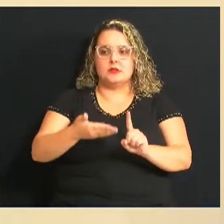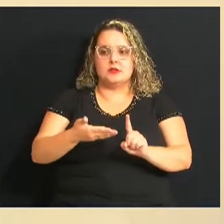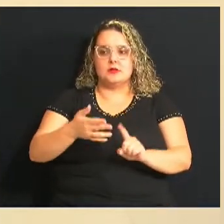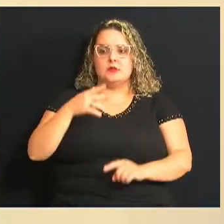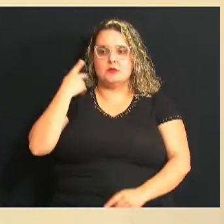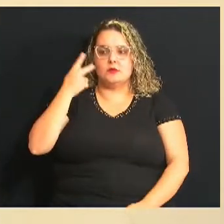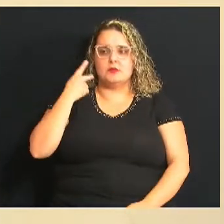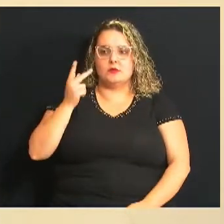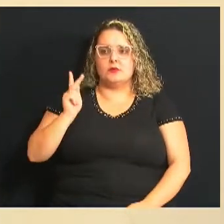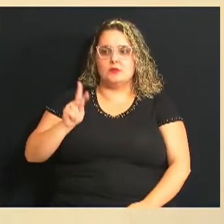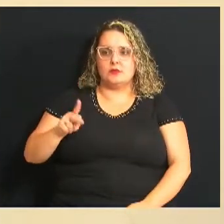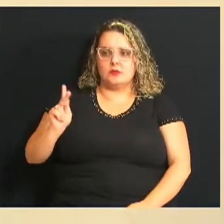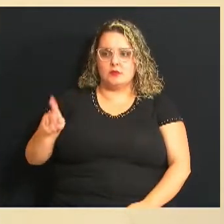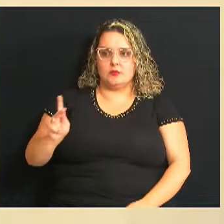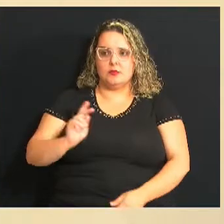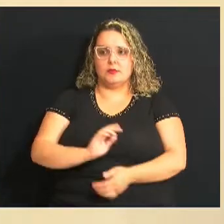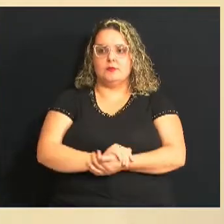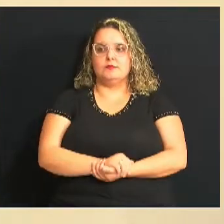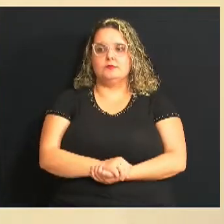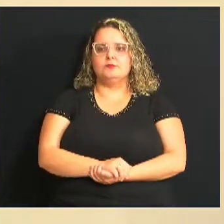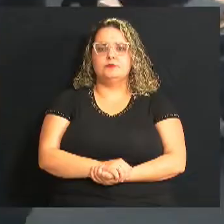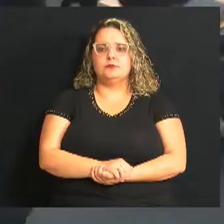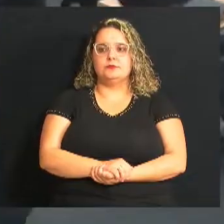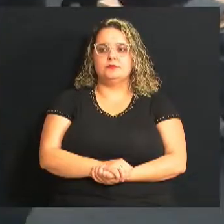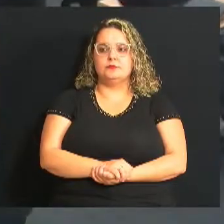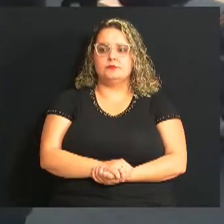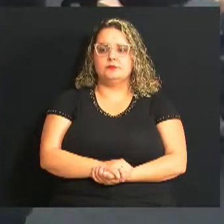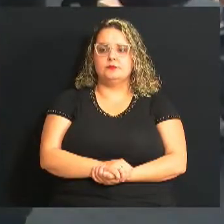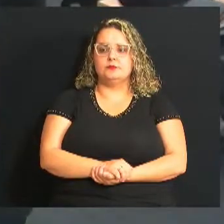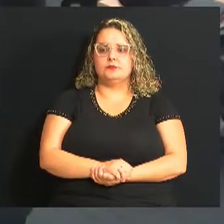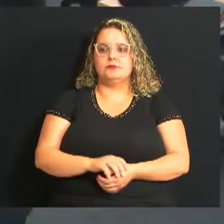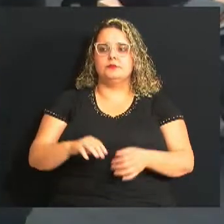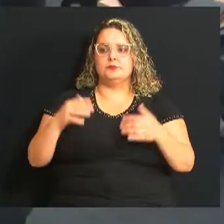vereador professor Alberto.